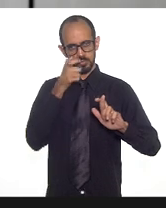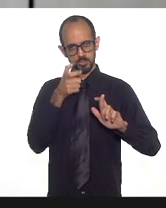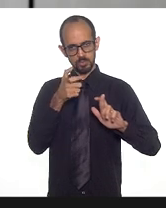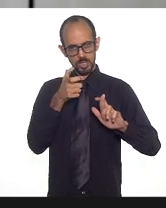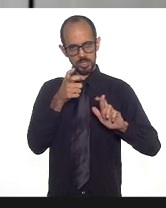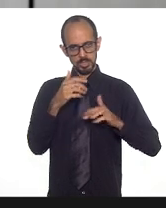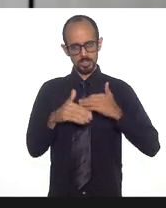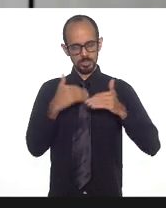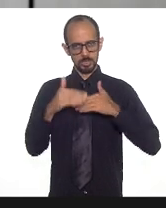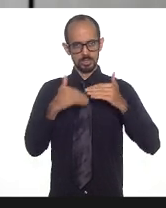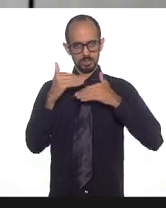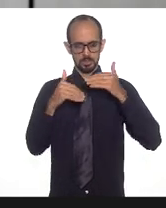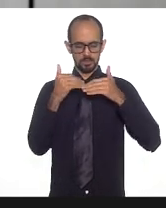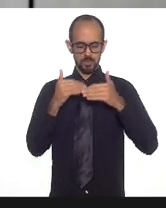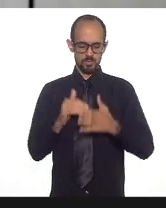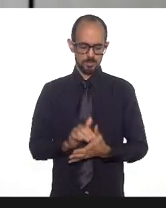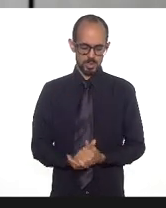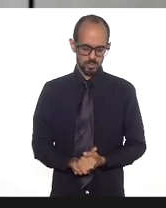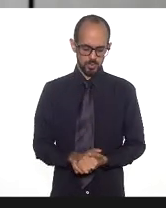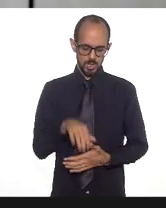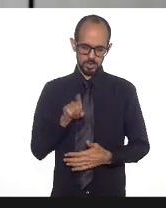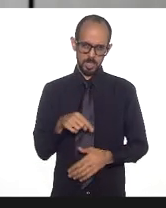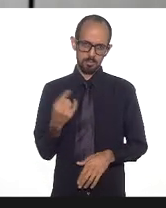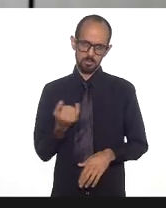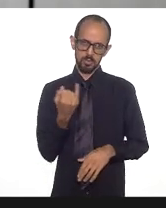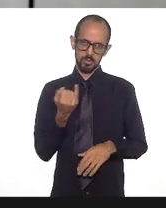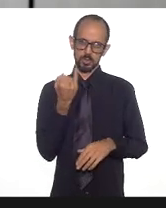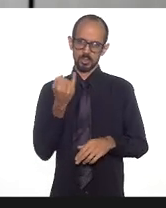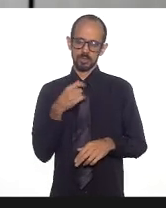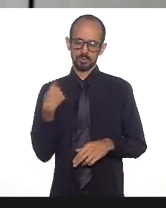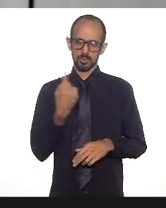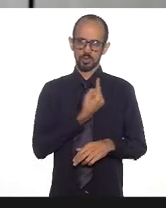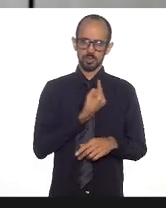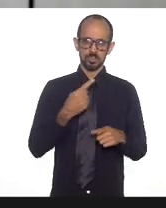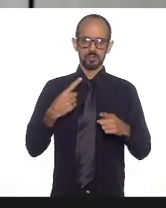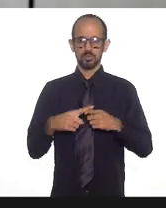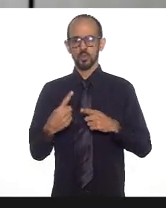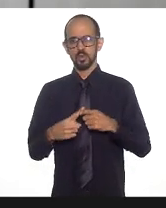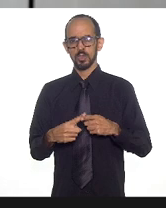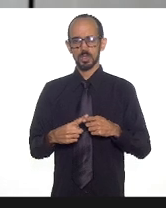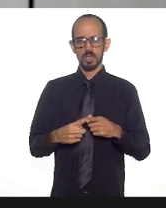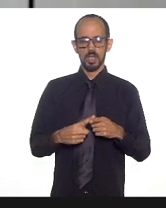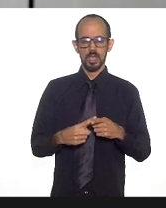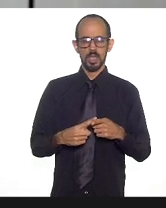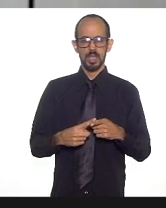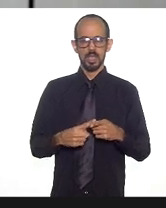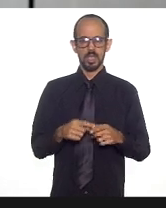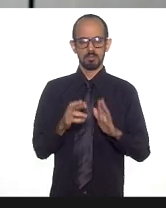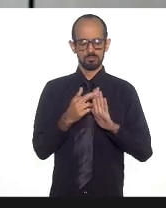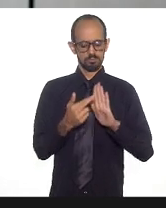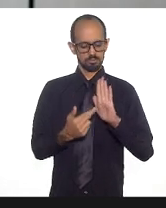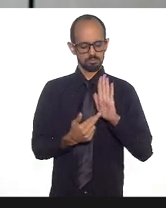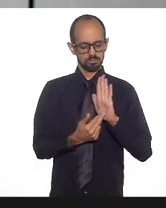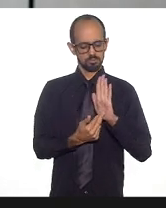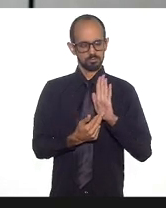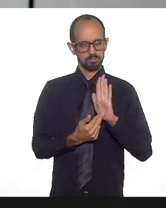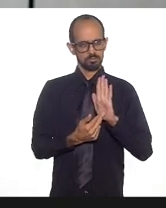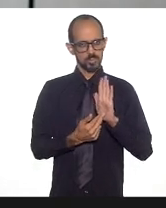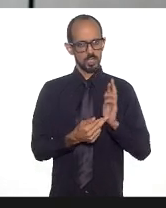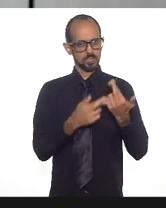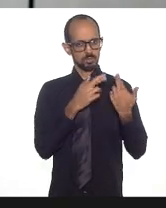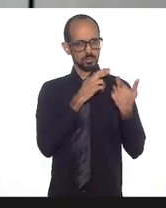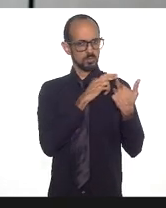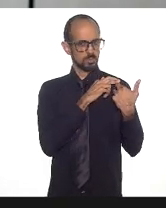E isso é muito importante para nós, porque critério, responsabilidade e sensatez são